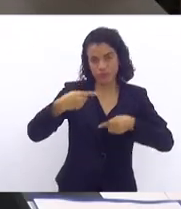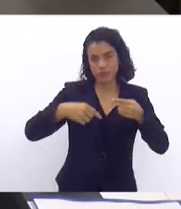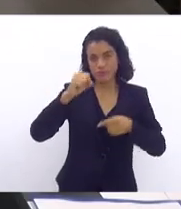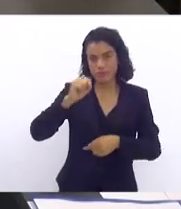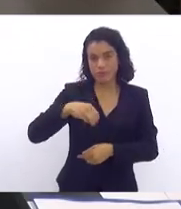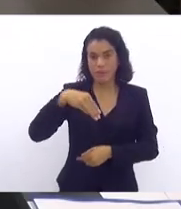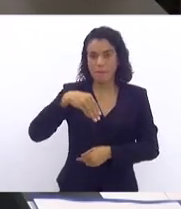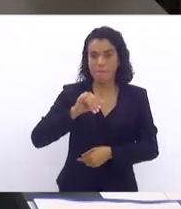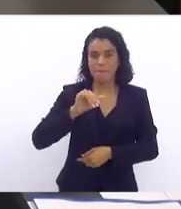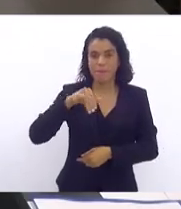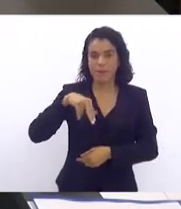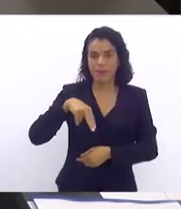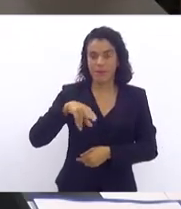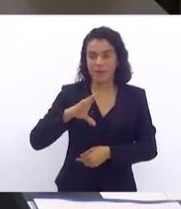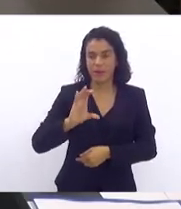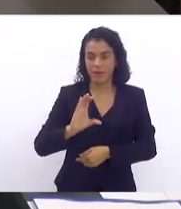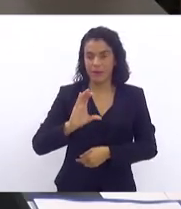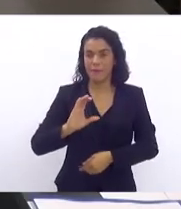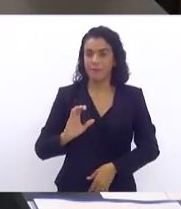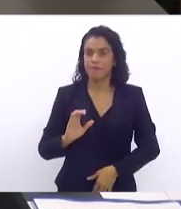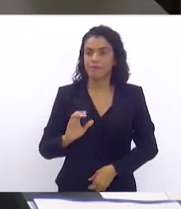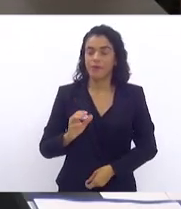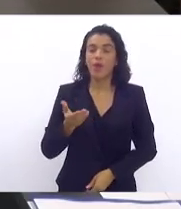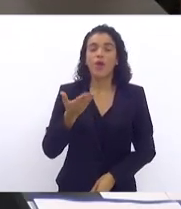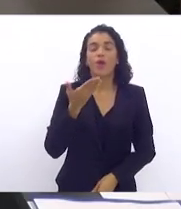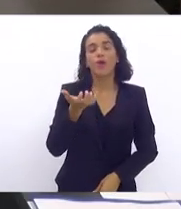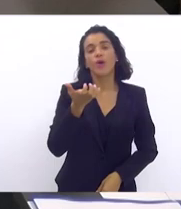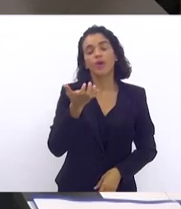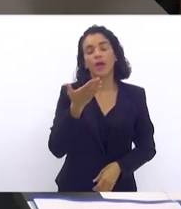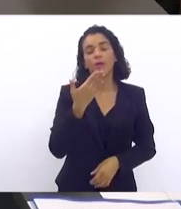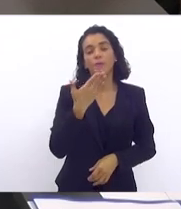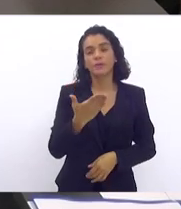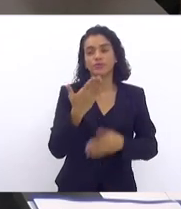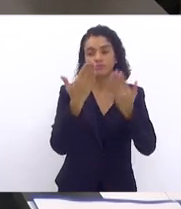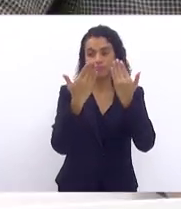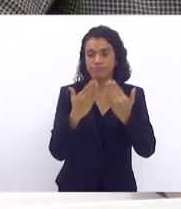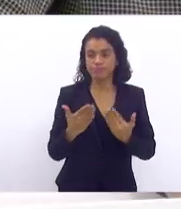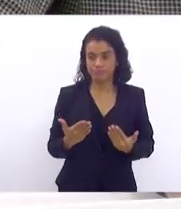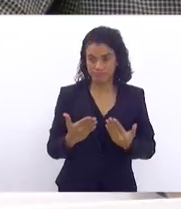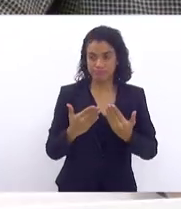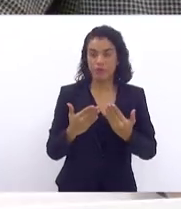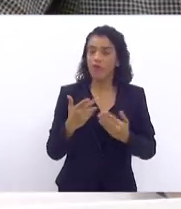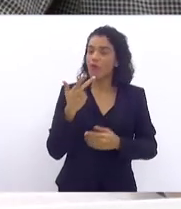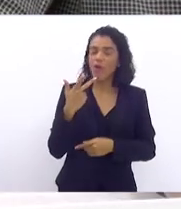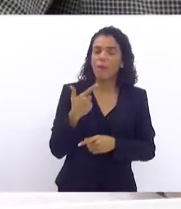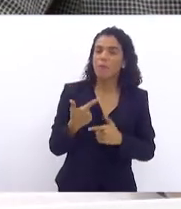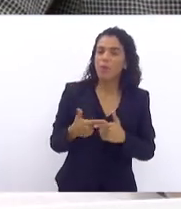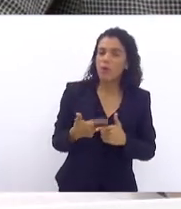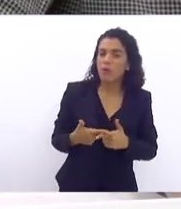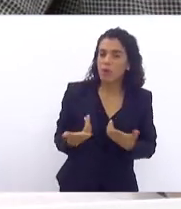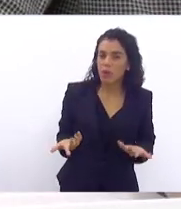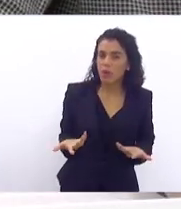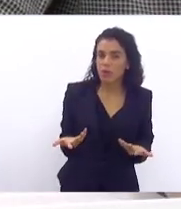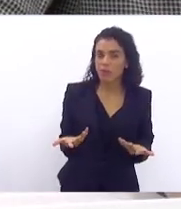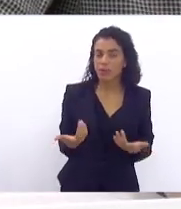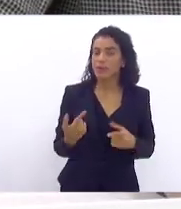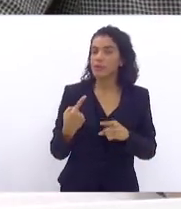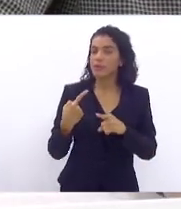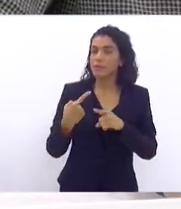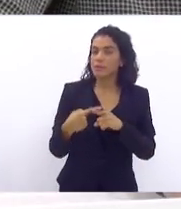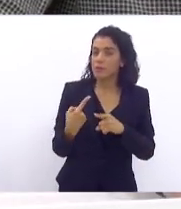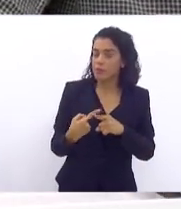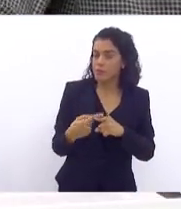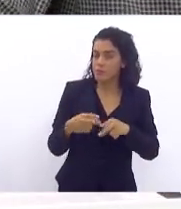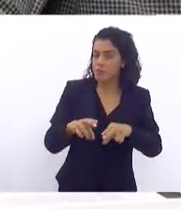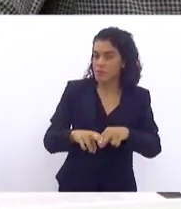se Vossa Excelência consentir, pedir vista por uma única semana e vou dizer por quê. Porque como